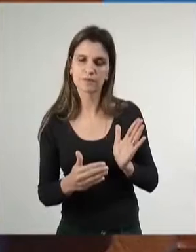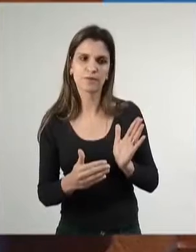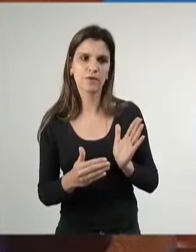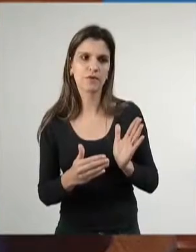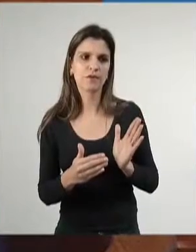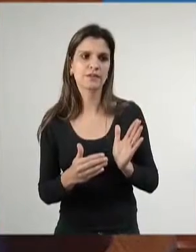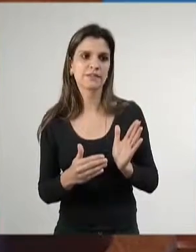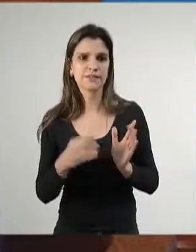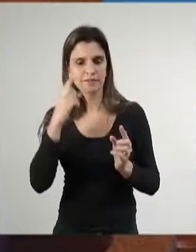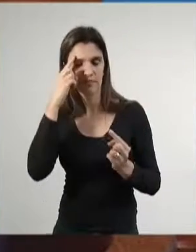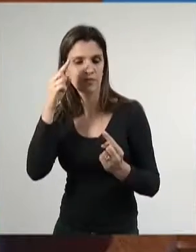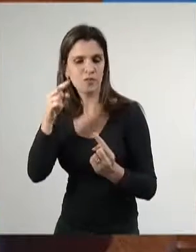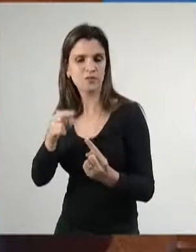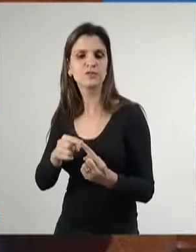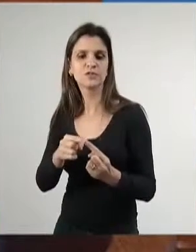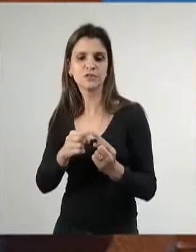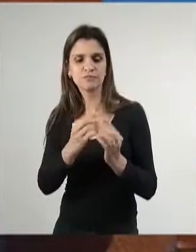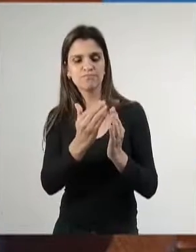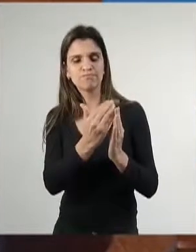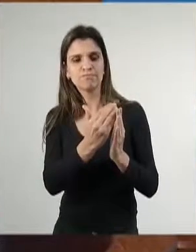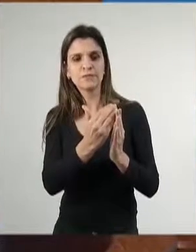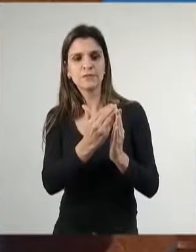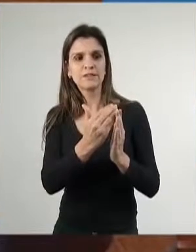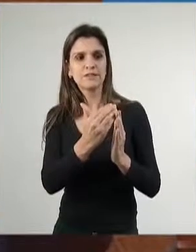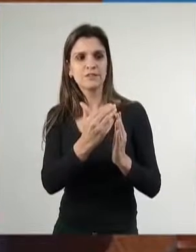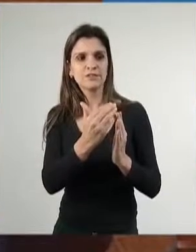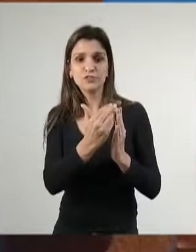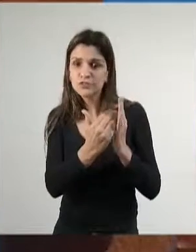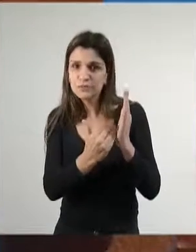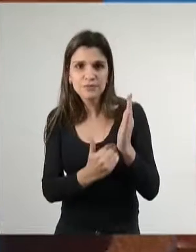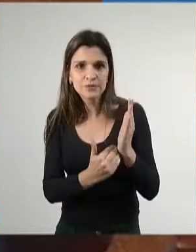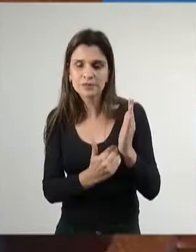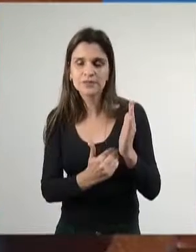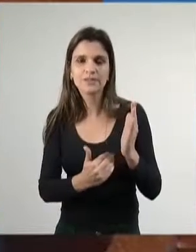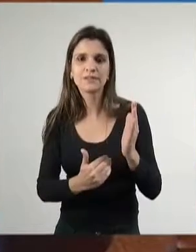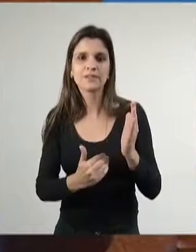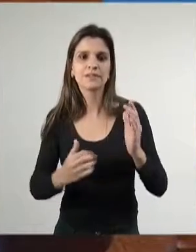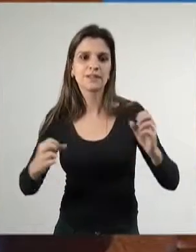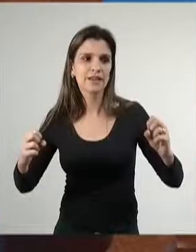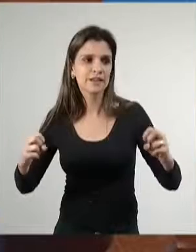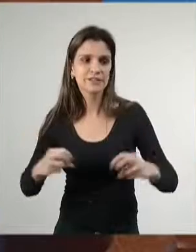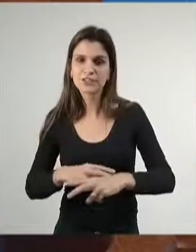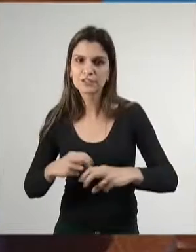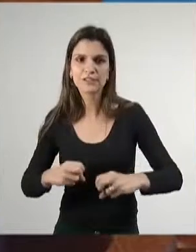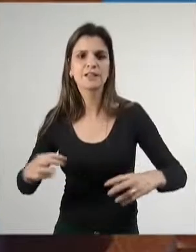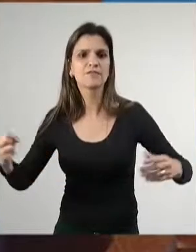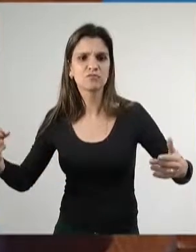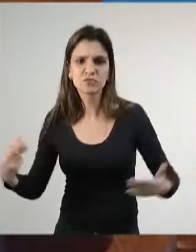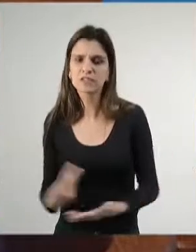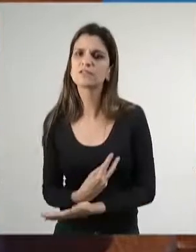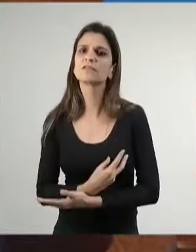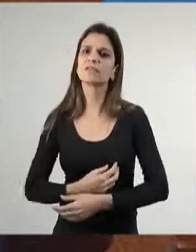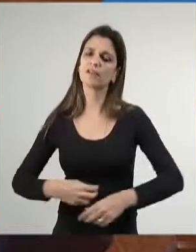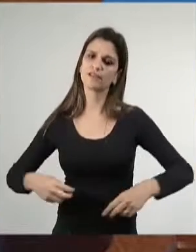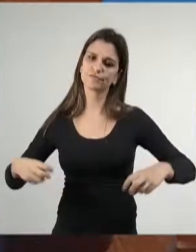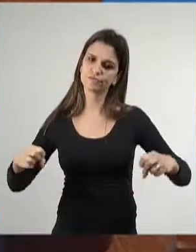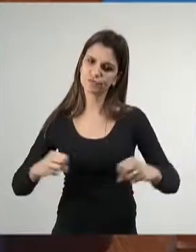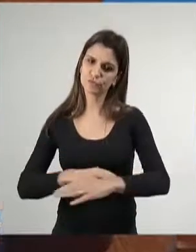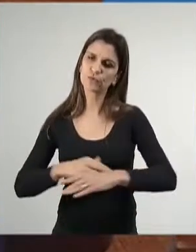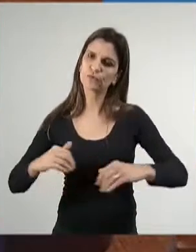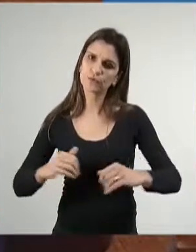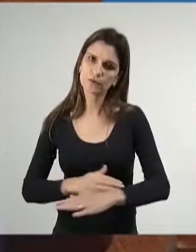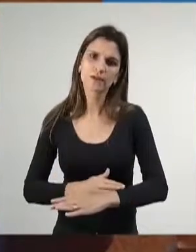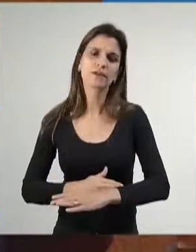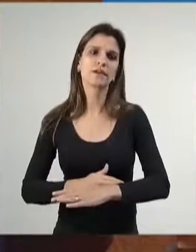cada vez mais diminuir o número de acidentes de trânsito, de pessoas que estão lesionadas, de pessoas que ficaram